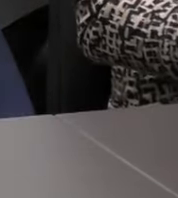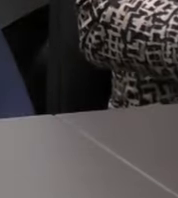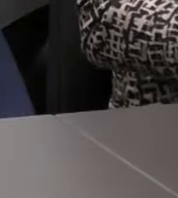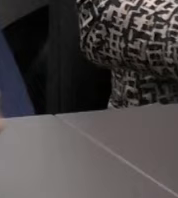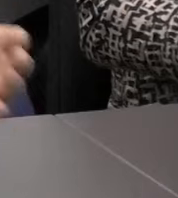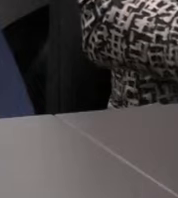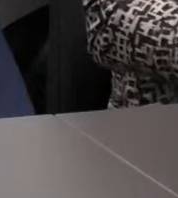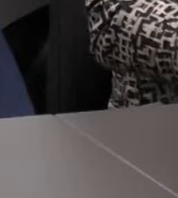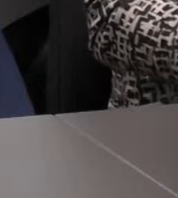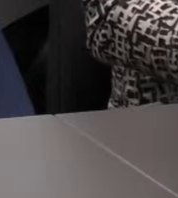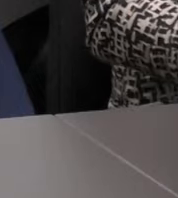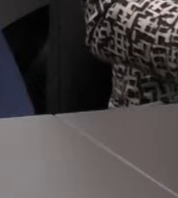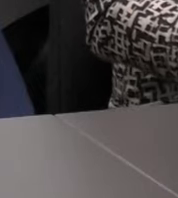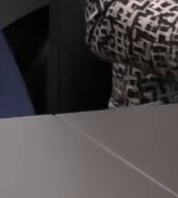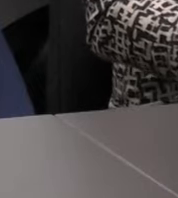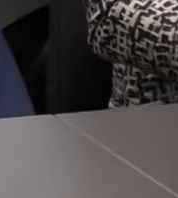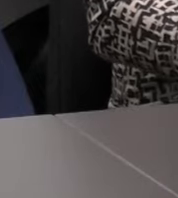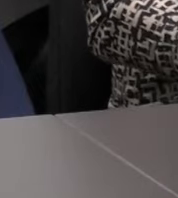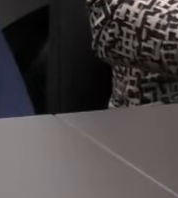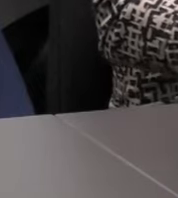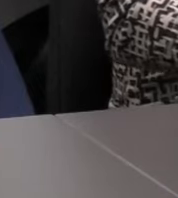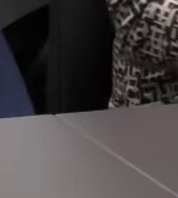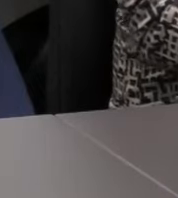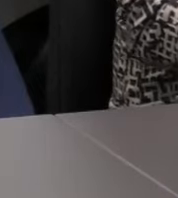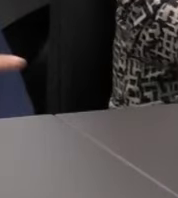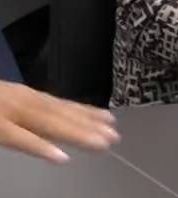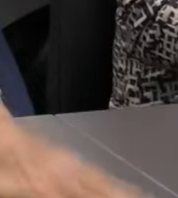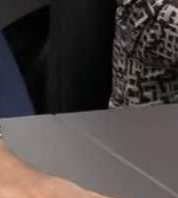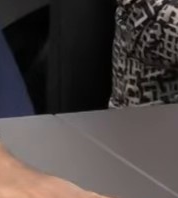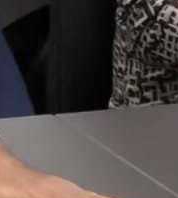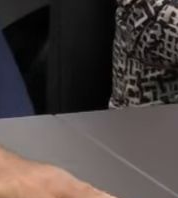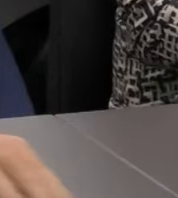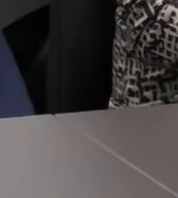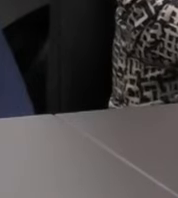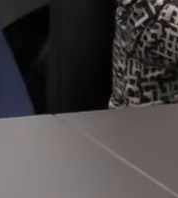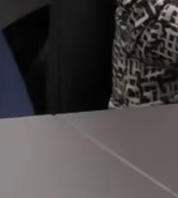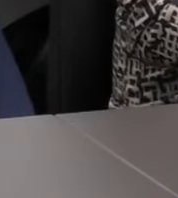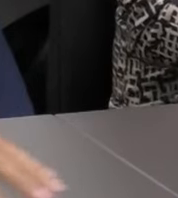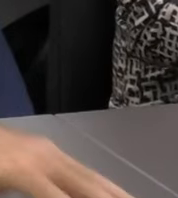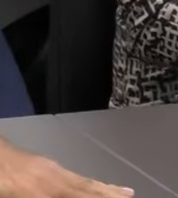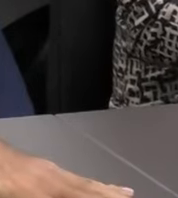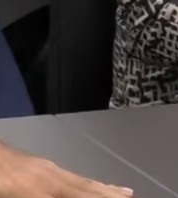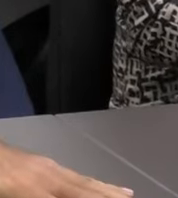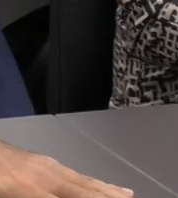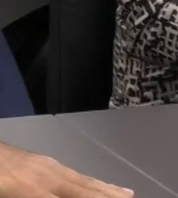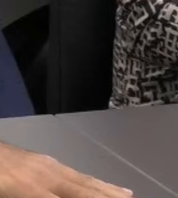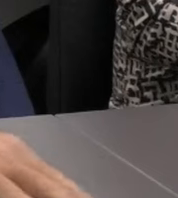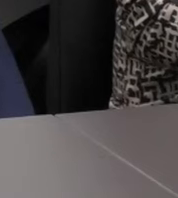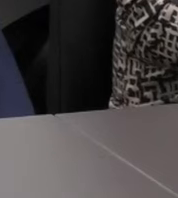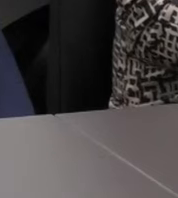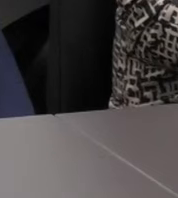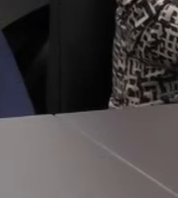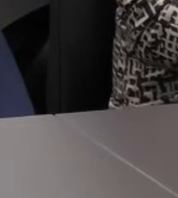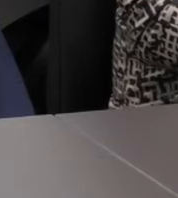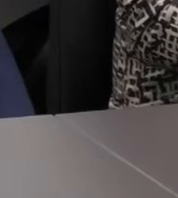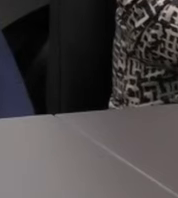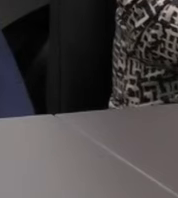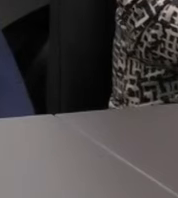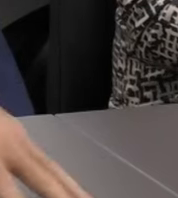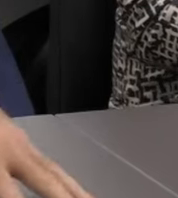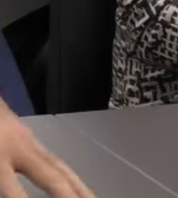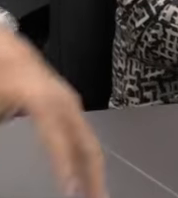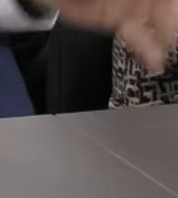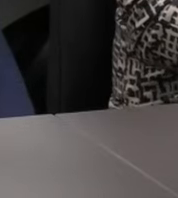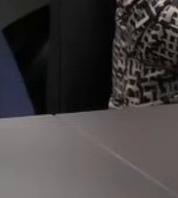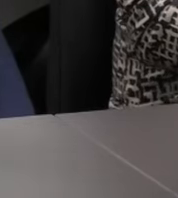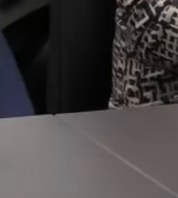arma de fogo entra no seu carro e vai embora e aí nós teremos depois posteriormente essa vítima se dir numa delegacia de polícia traumatizada e